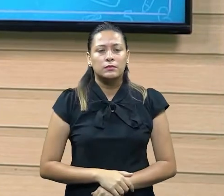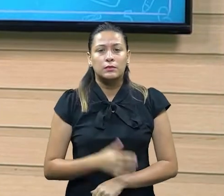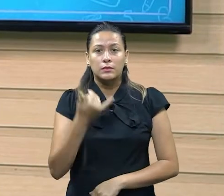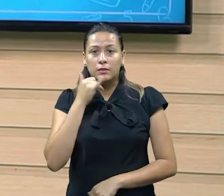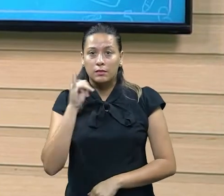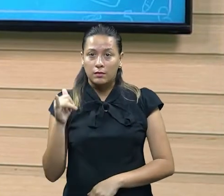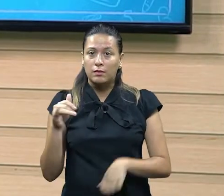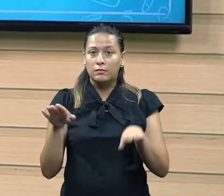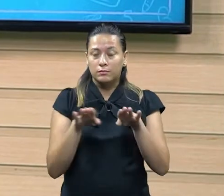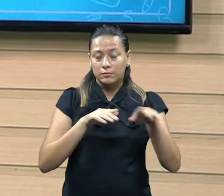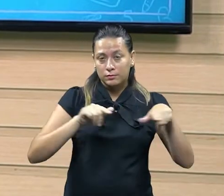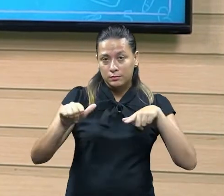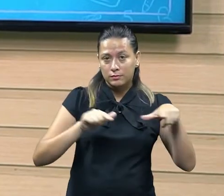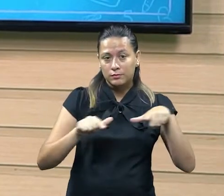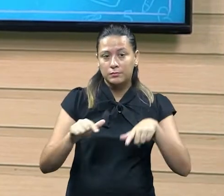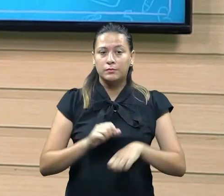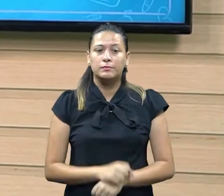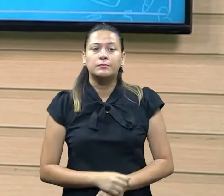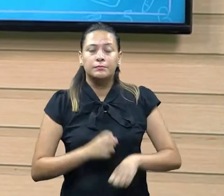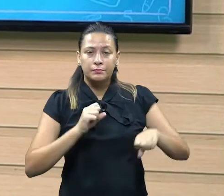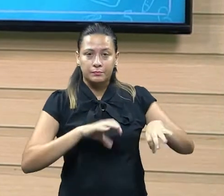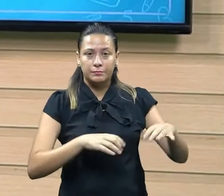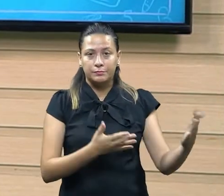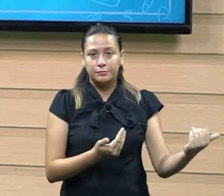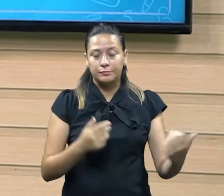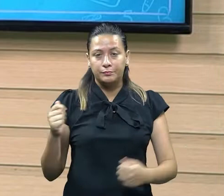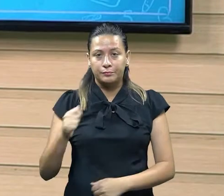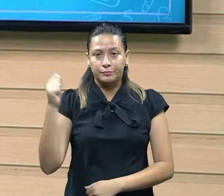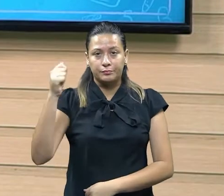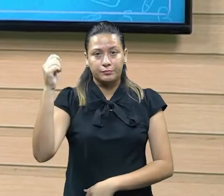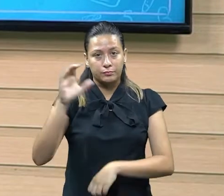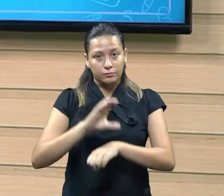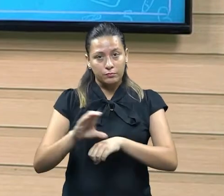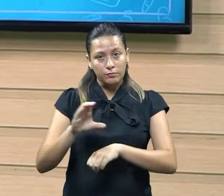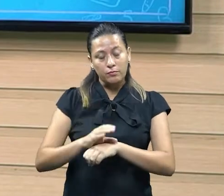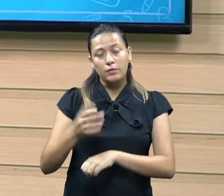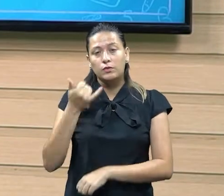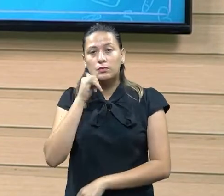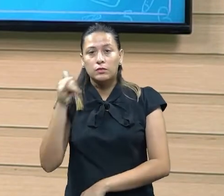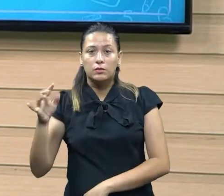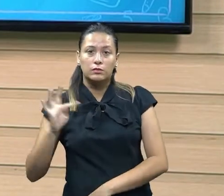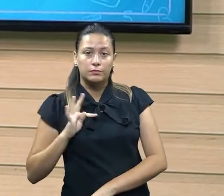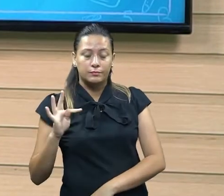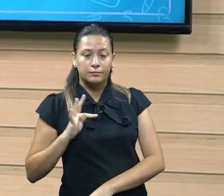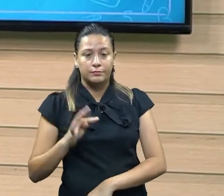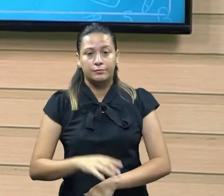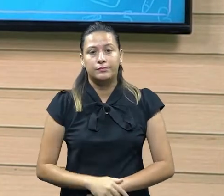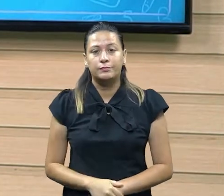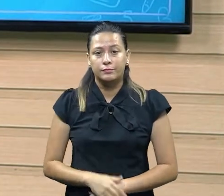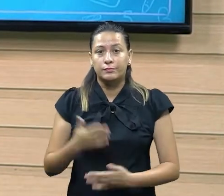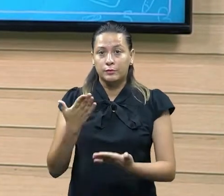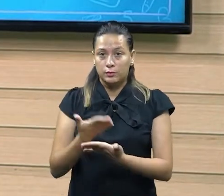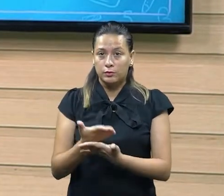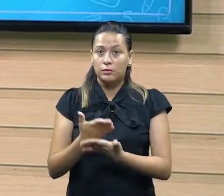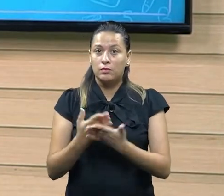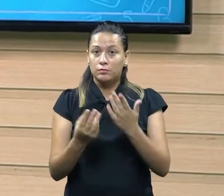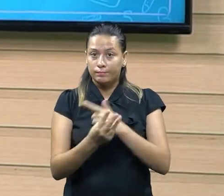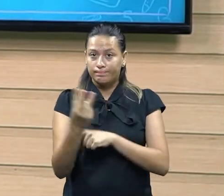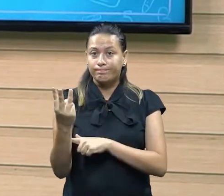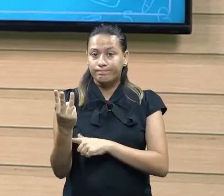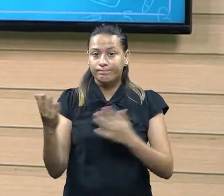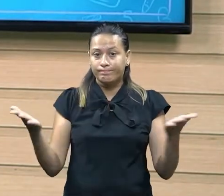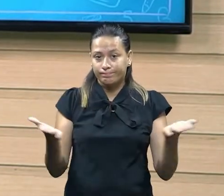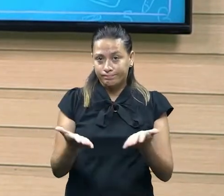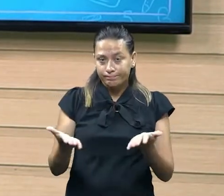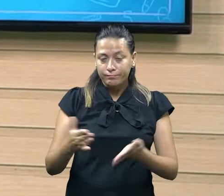curso EJA EAD de Técnico em Eletrotécnica. Essa é a nossa aula 3.